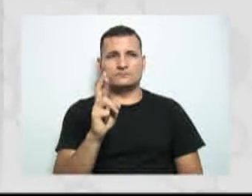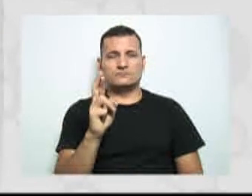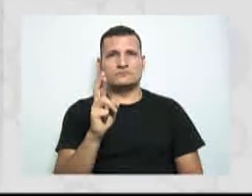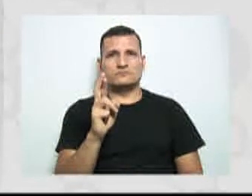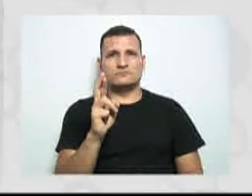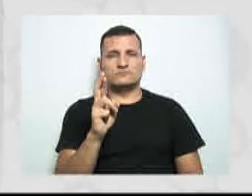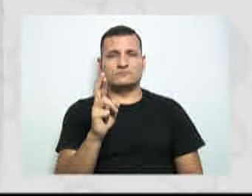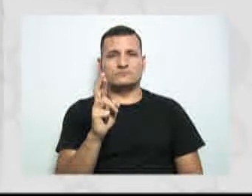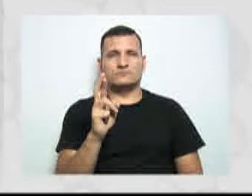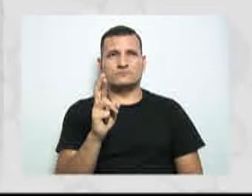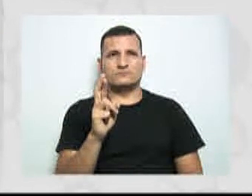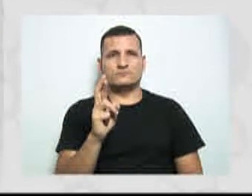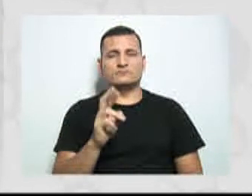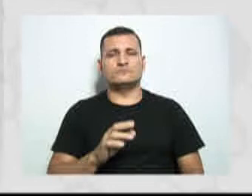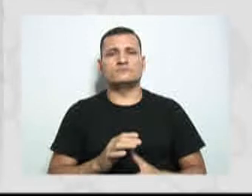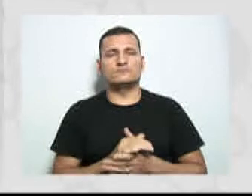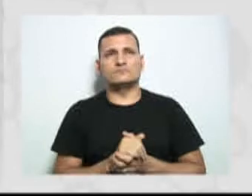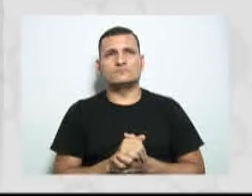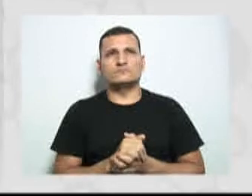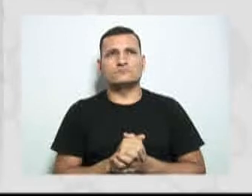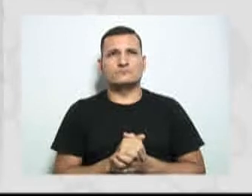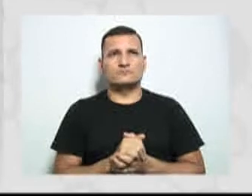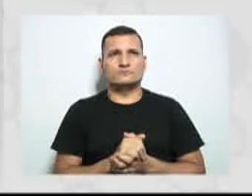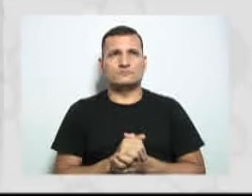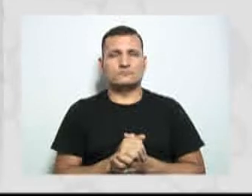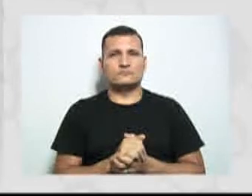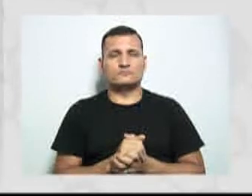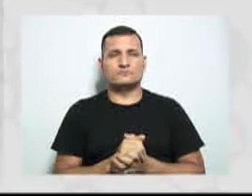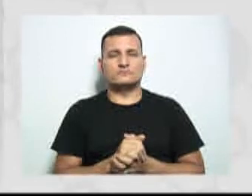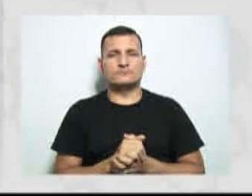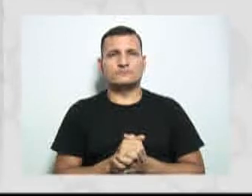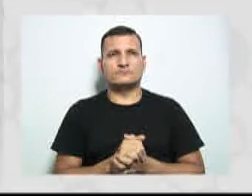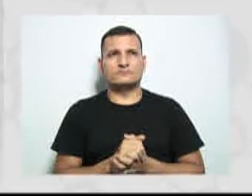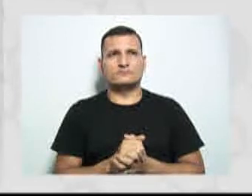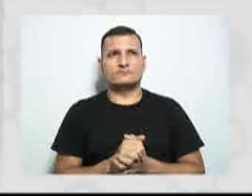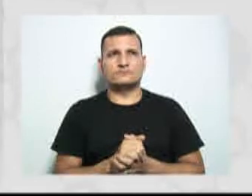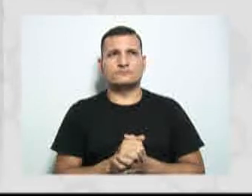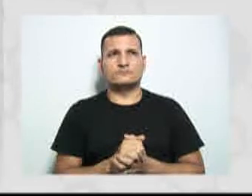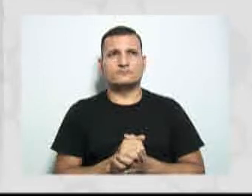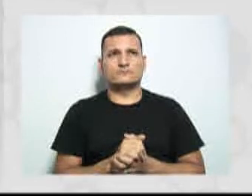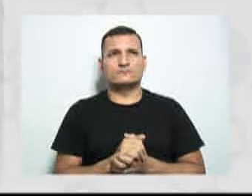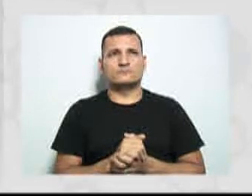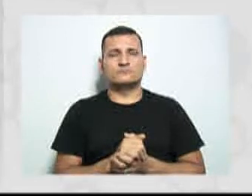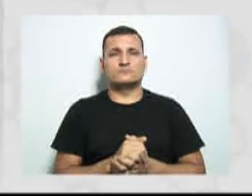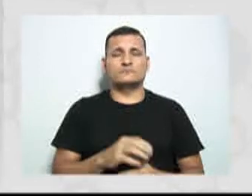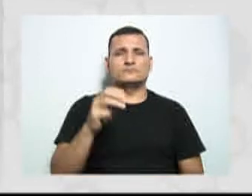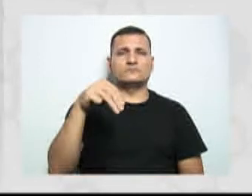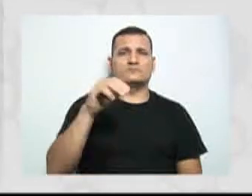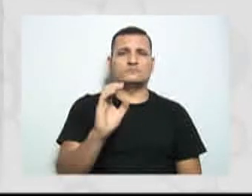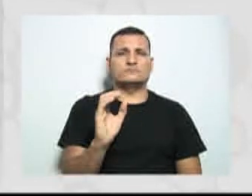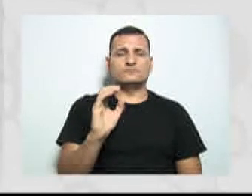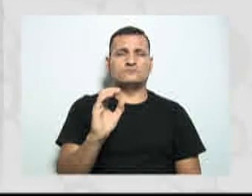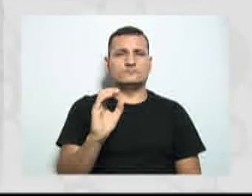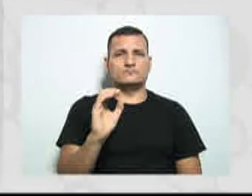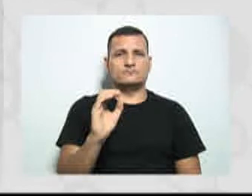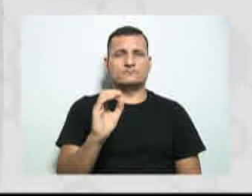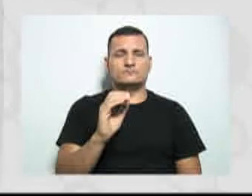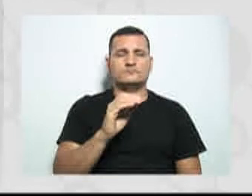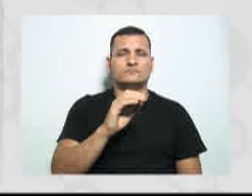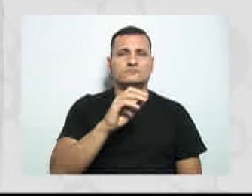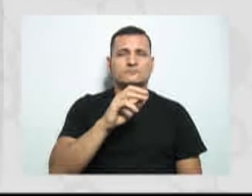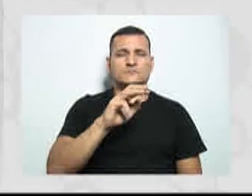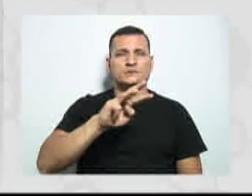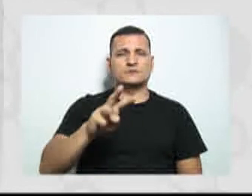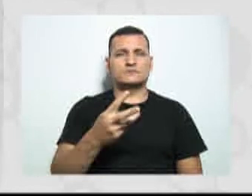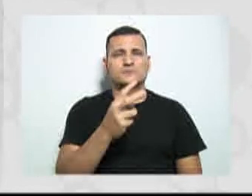valor que nós fizemos a soma para fazer a dedução. Da minha margem de contribuição de 7.860 a 3.500, eu